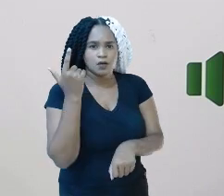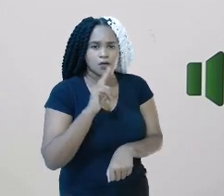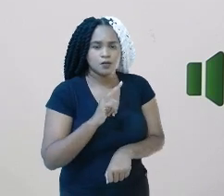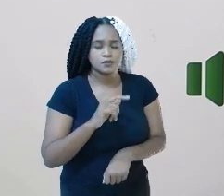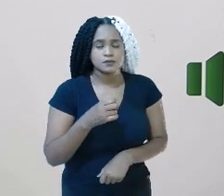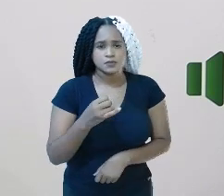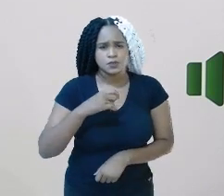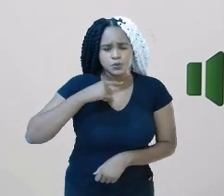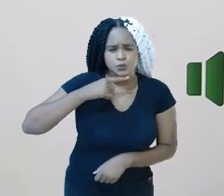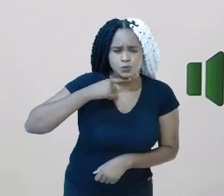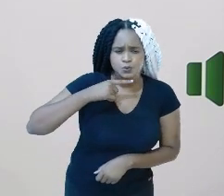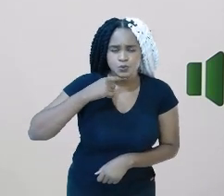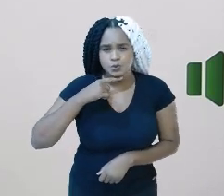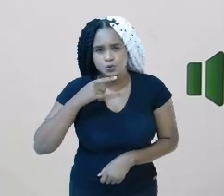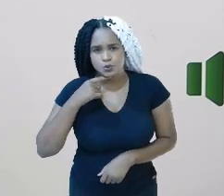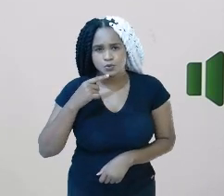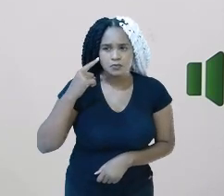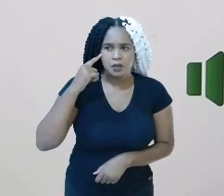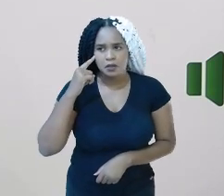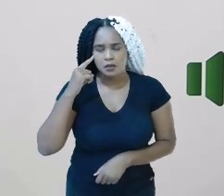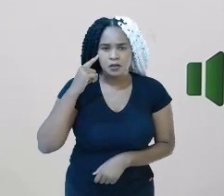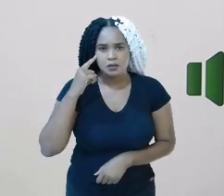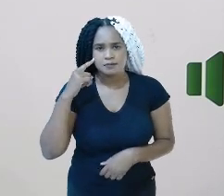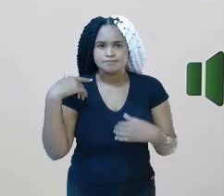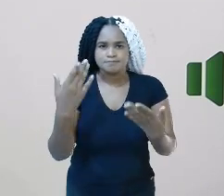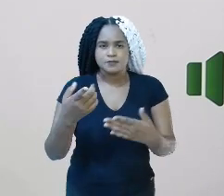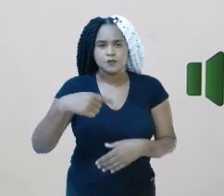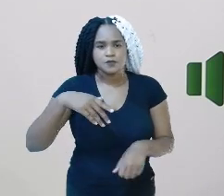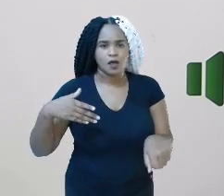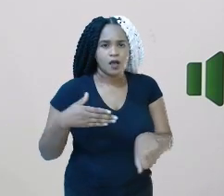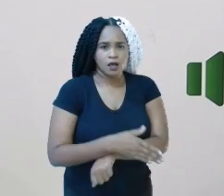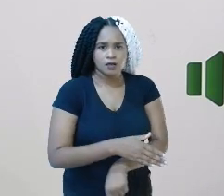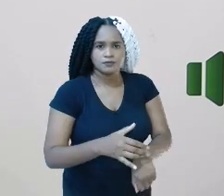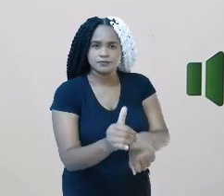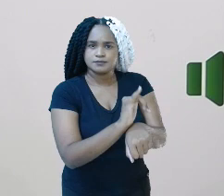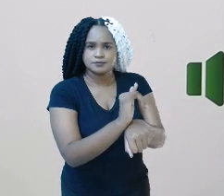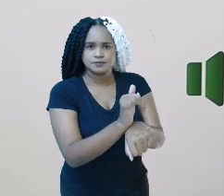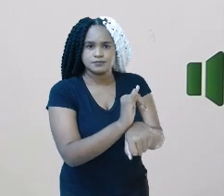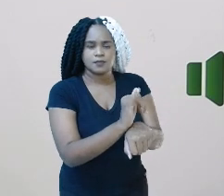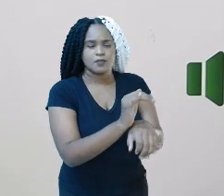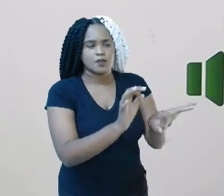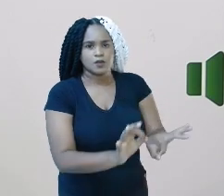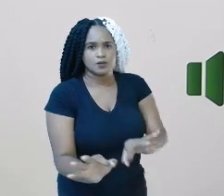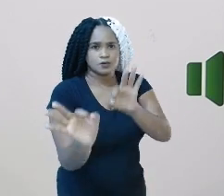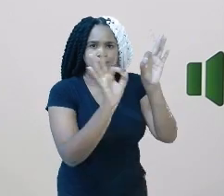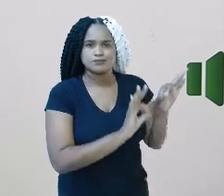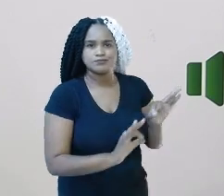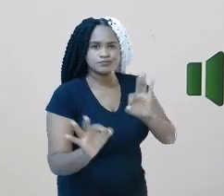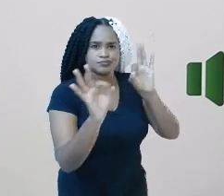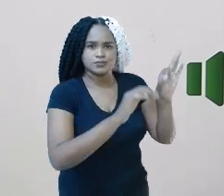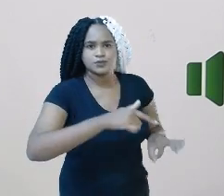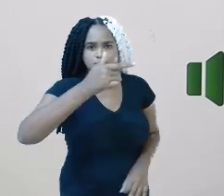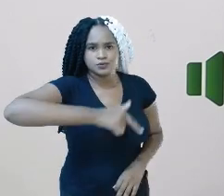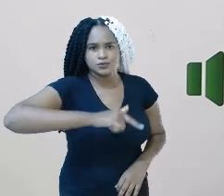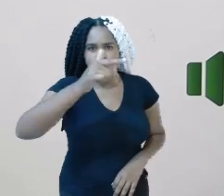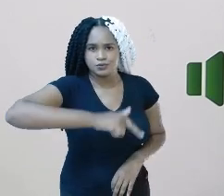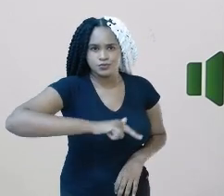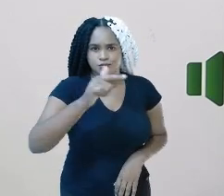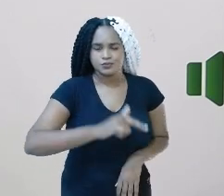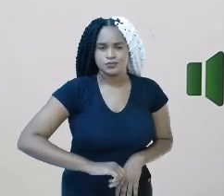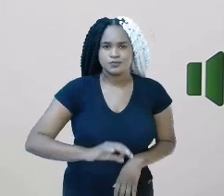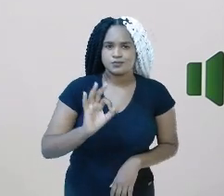alguma dúvida, se passar alguma coisa na aula que você não compreendeu, acessa lá, assiste a